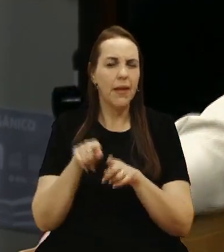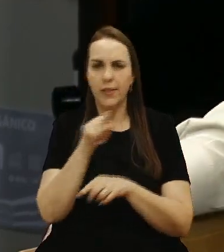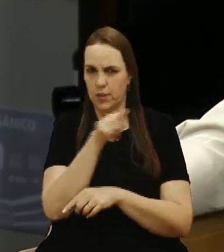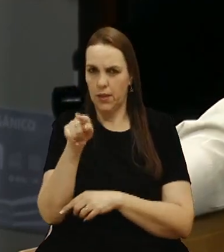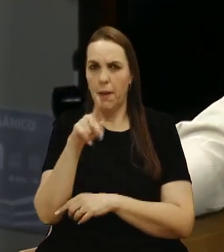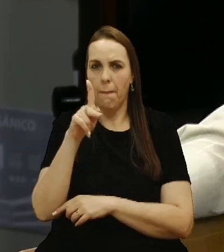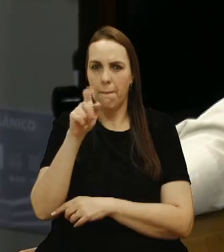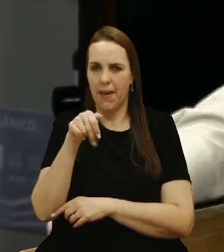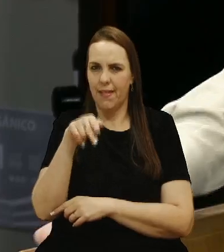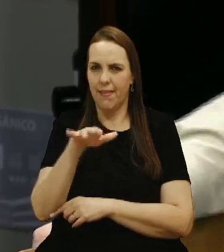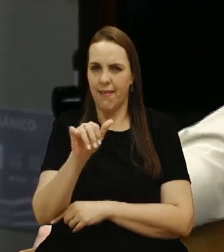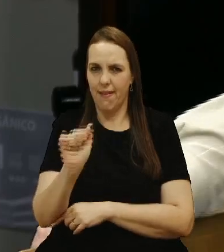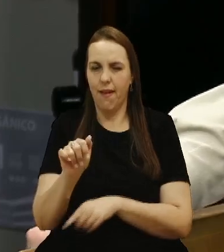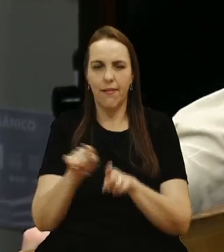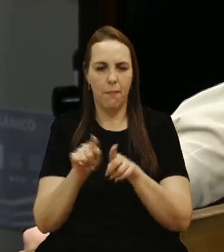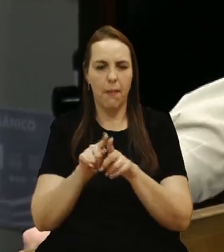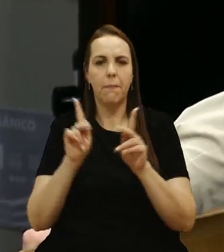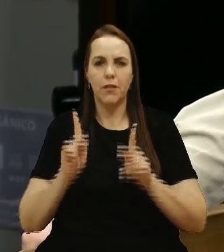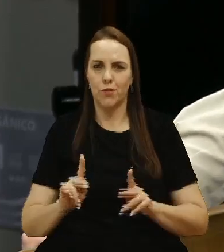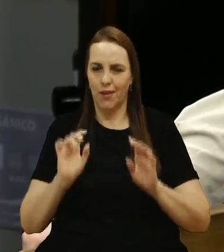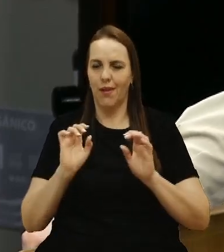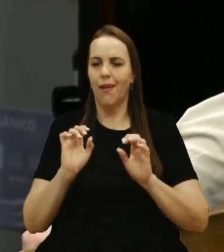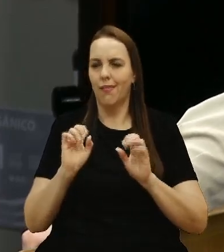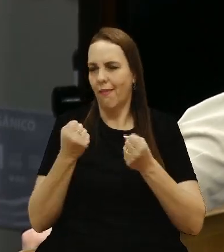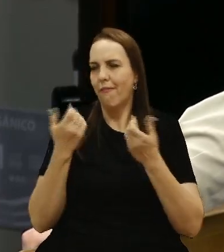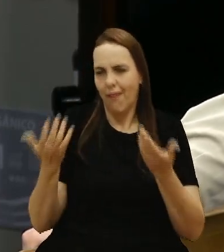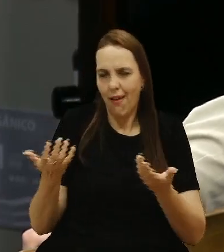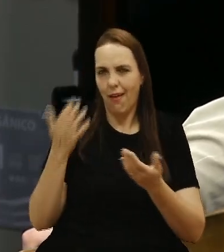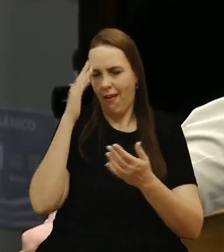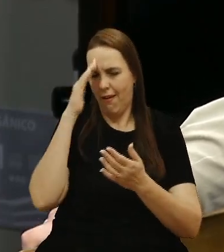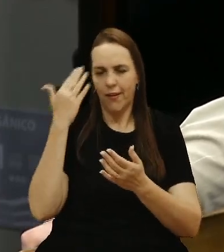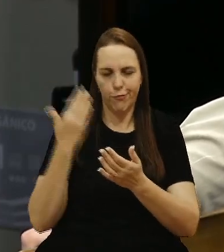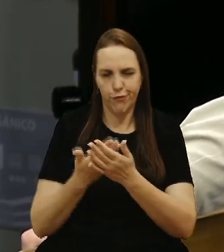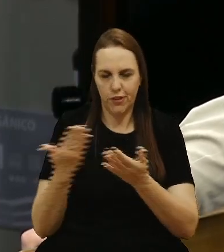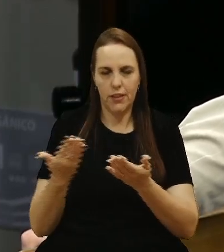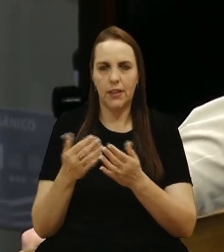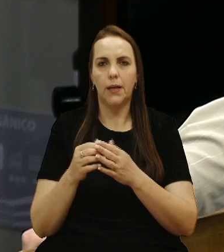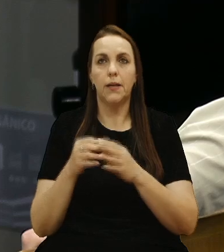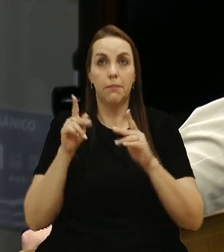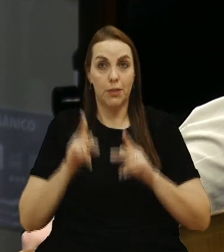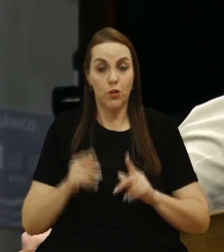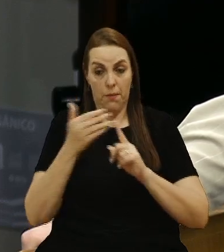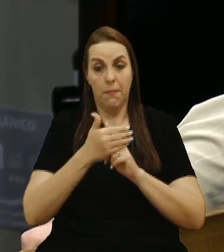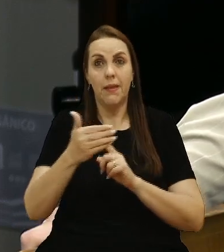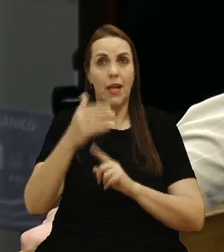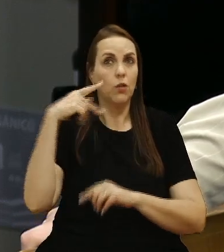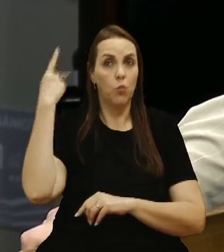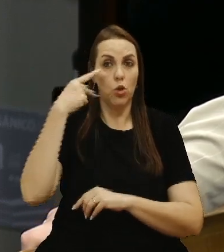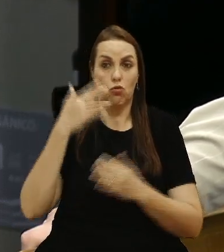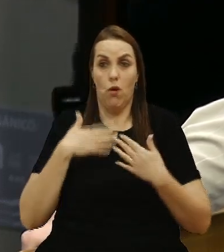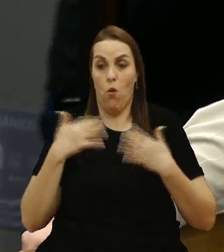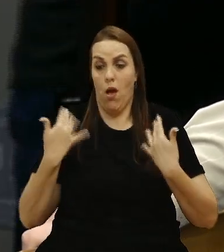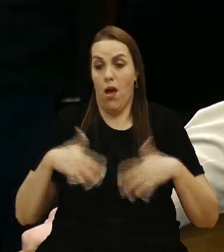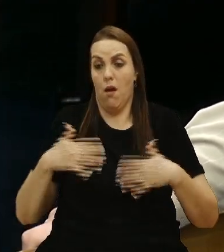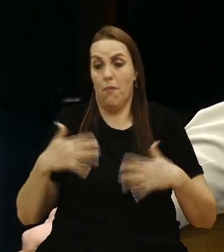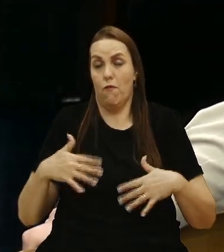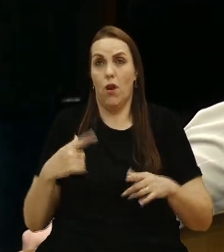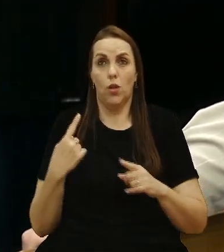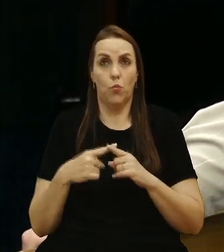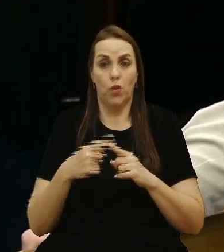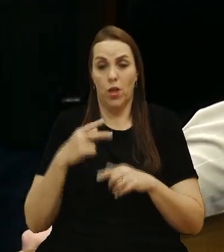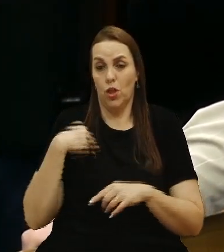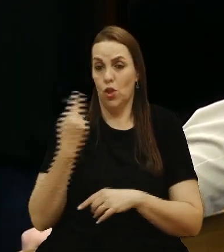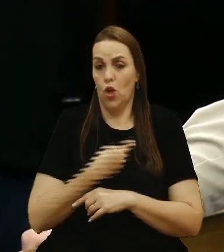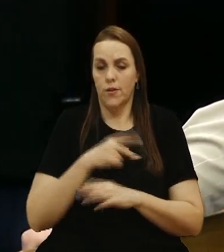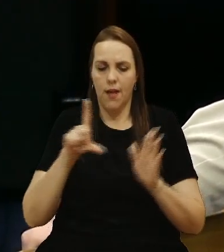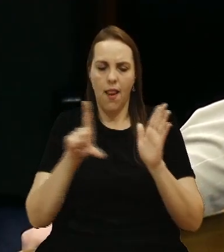tal posição, e muitas vezes essas pessoas estão inclusive dentro da política, exercendo um mandato político, que me deixa apavorado, porque em tese nós devemos ser um cumpridor